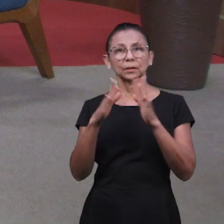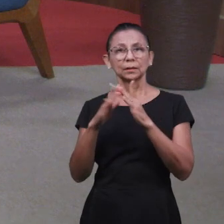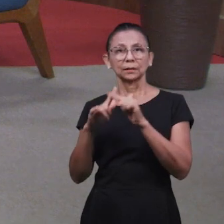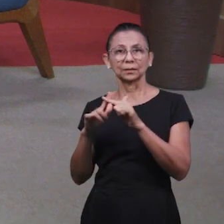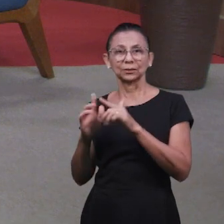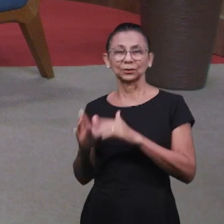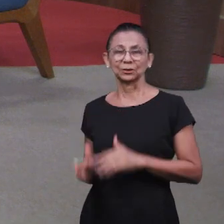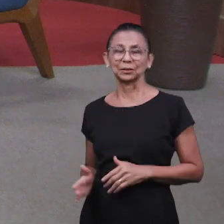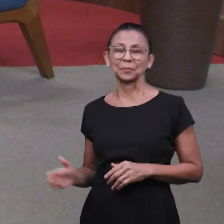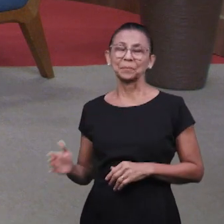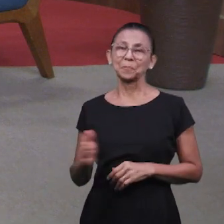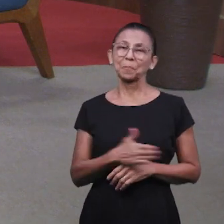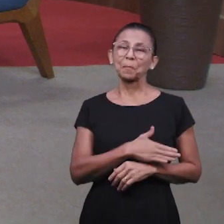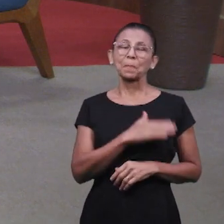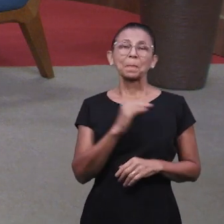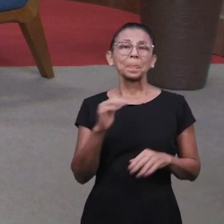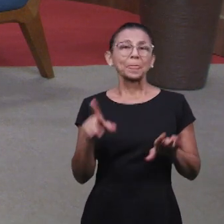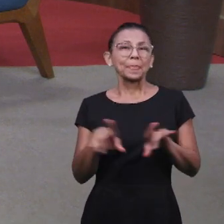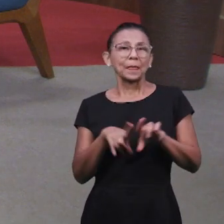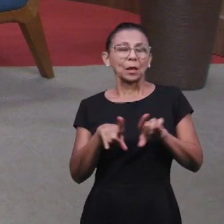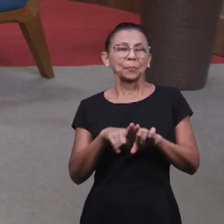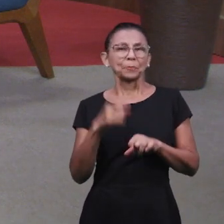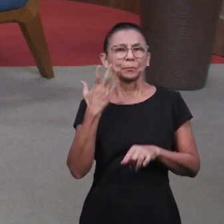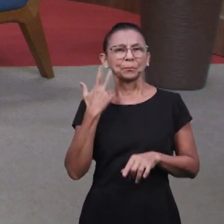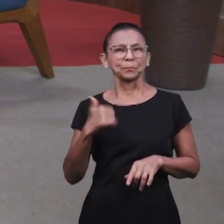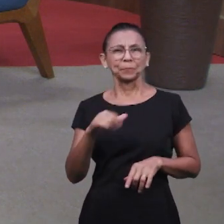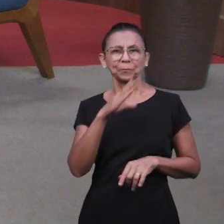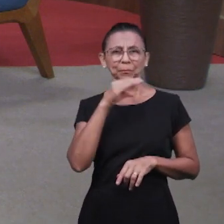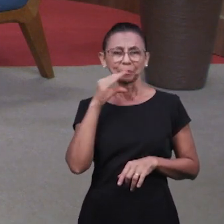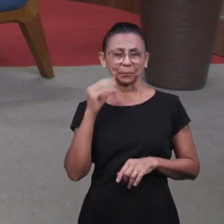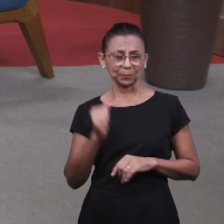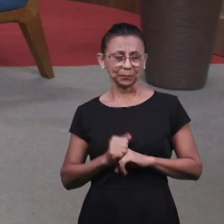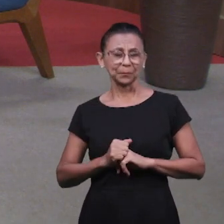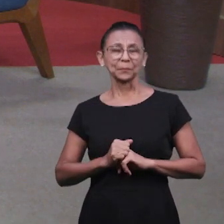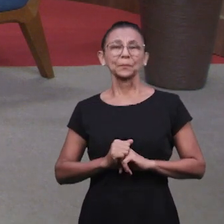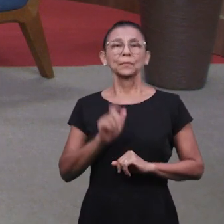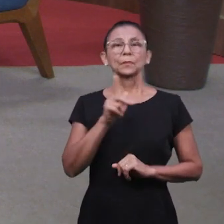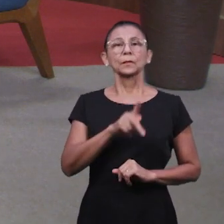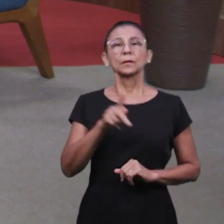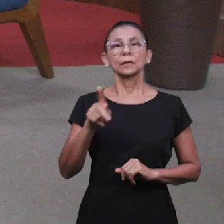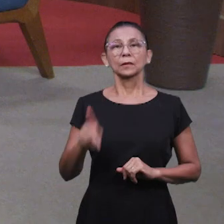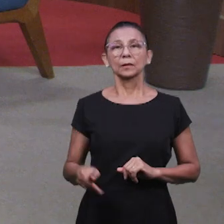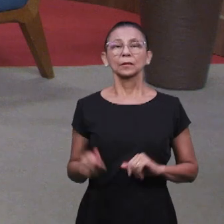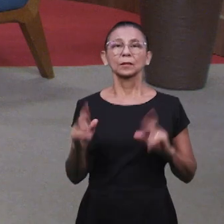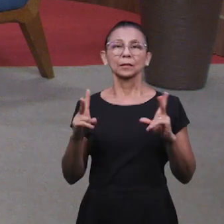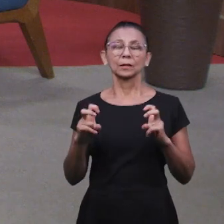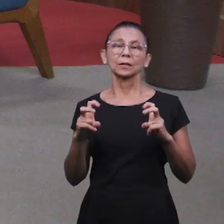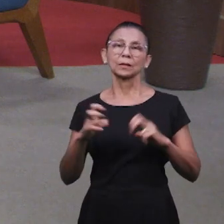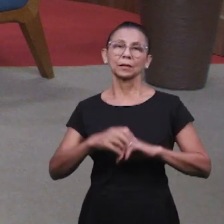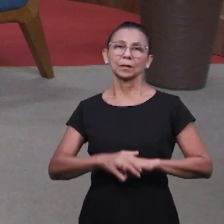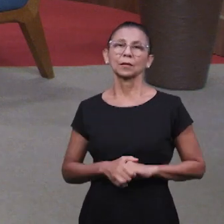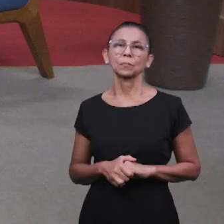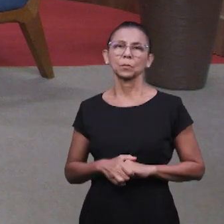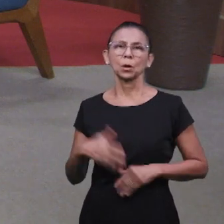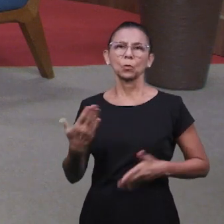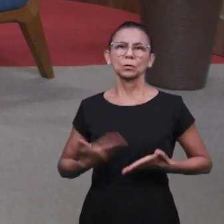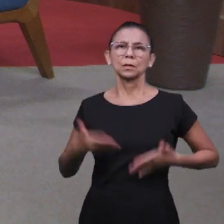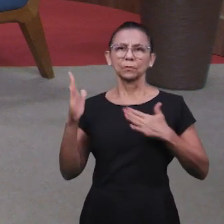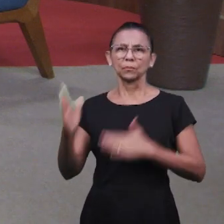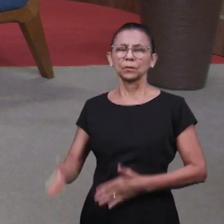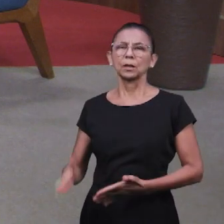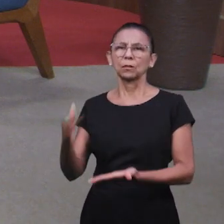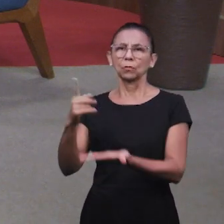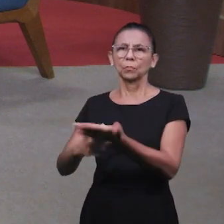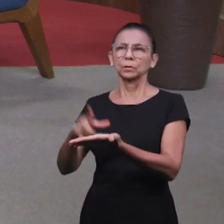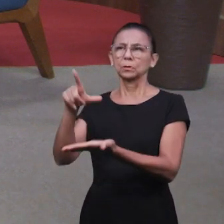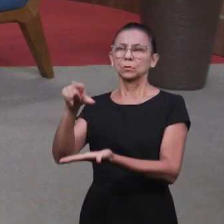do louvor à vitória da igreja. E na aula para as crianças, intermediários e adolescentes, a professora Sandra Carvalho abordará o